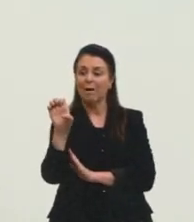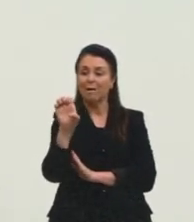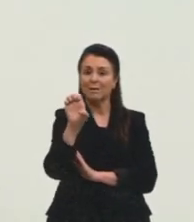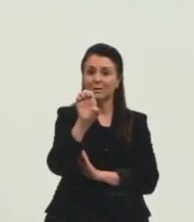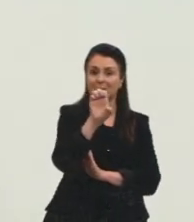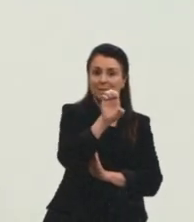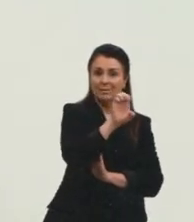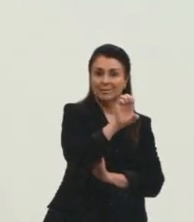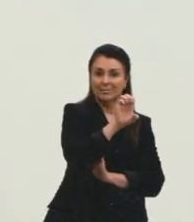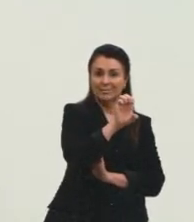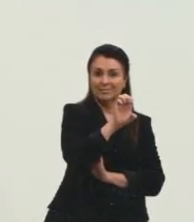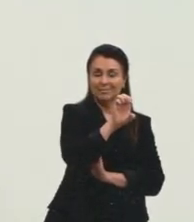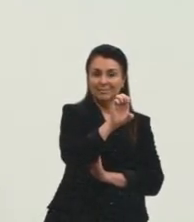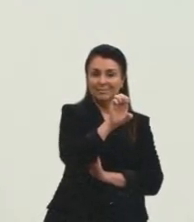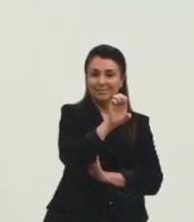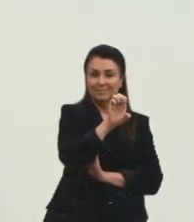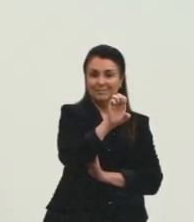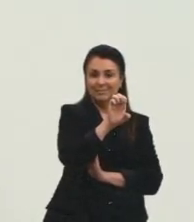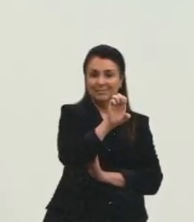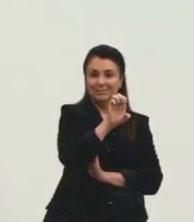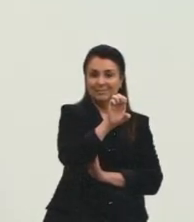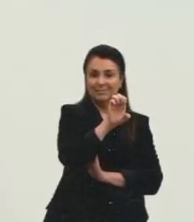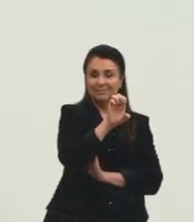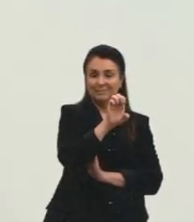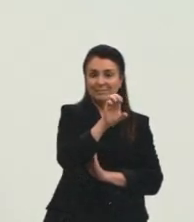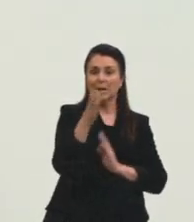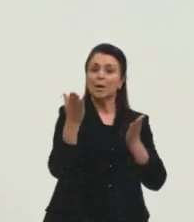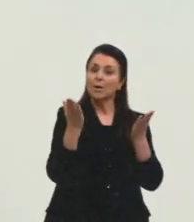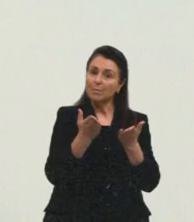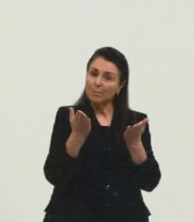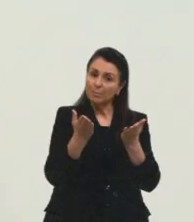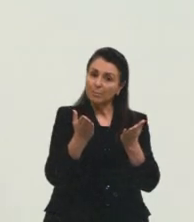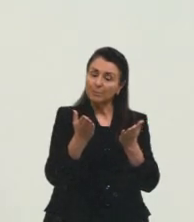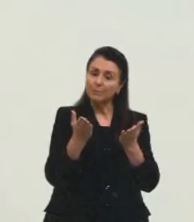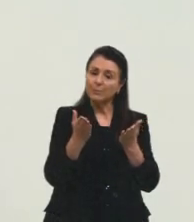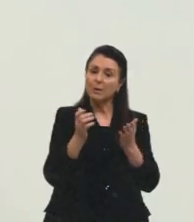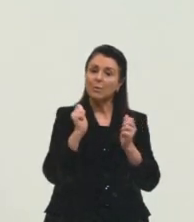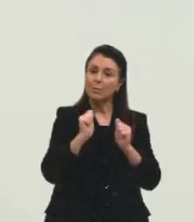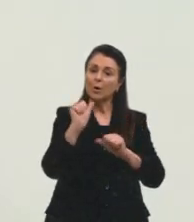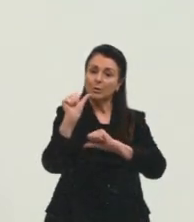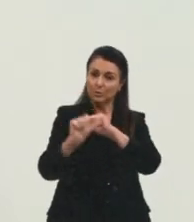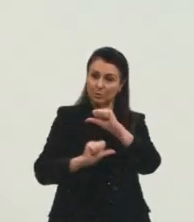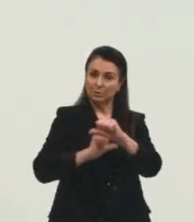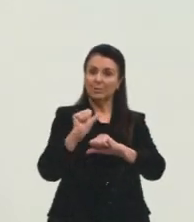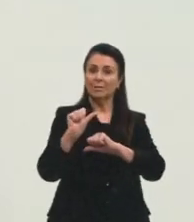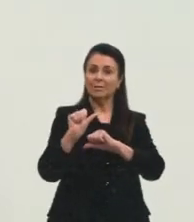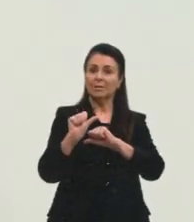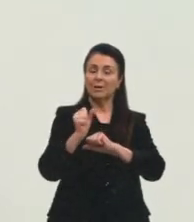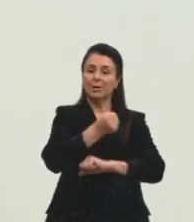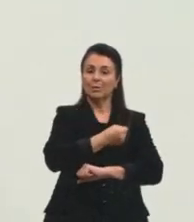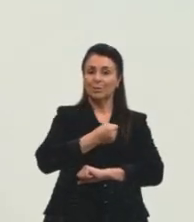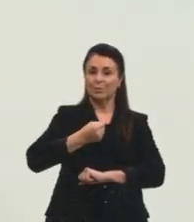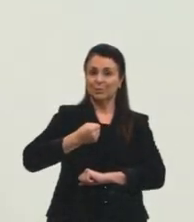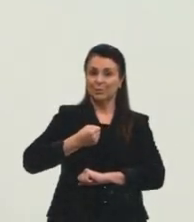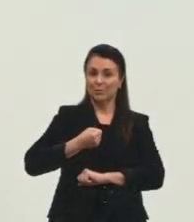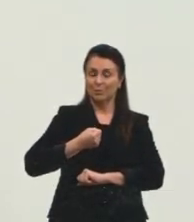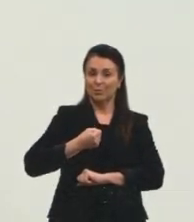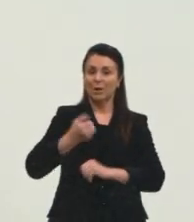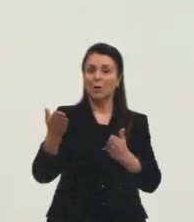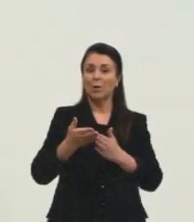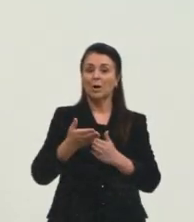certo e claro a gente pode fazer o contrário né transformar esses números aqui para